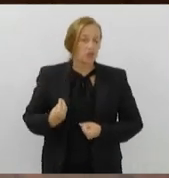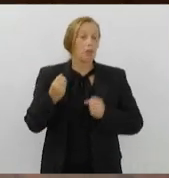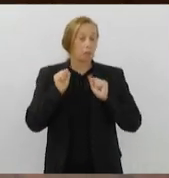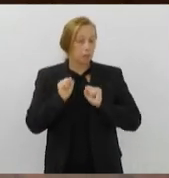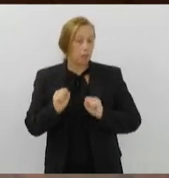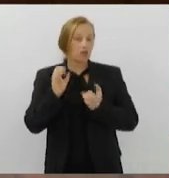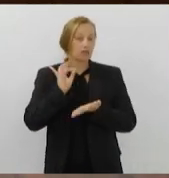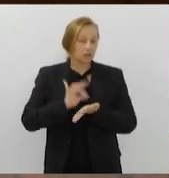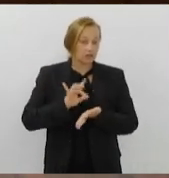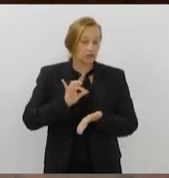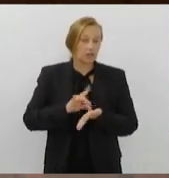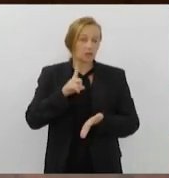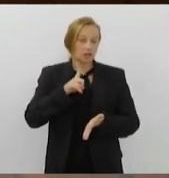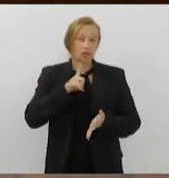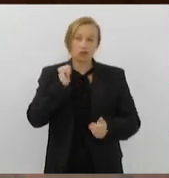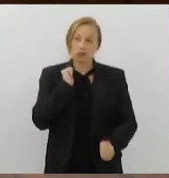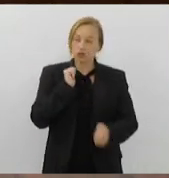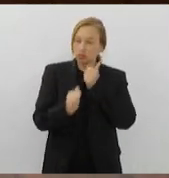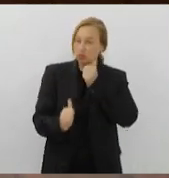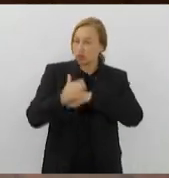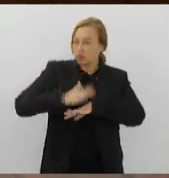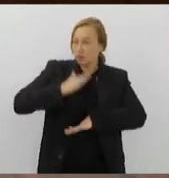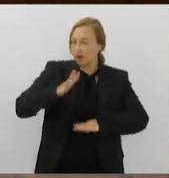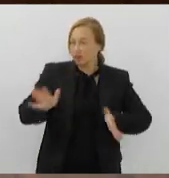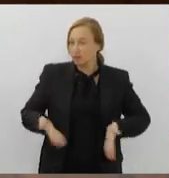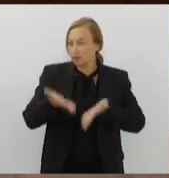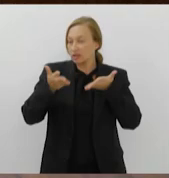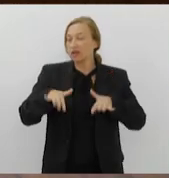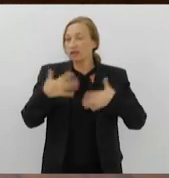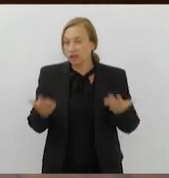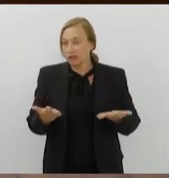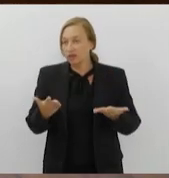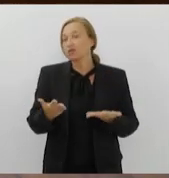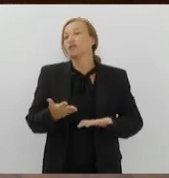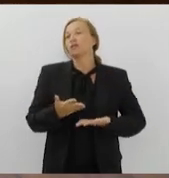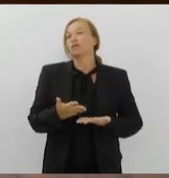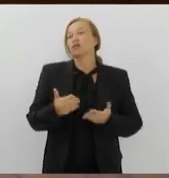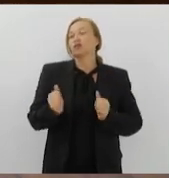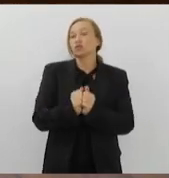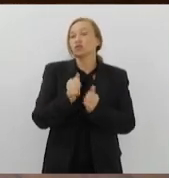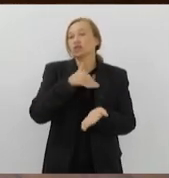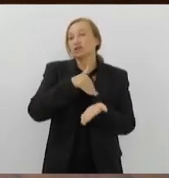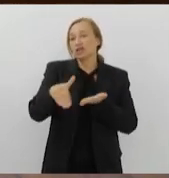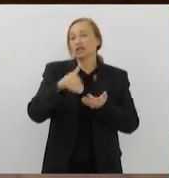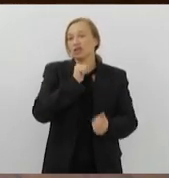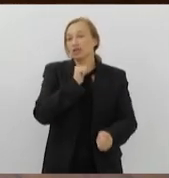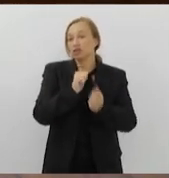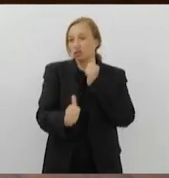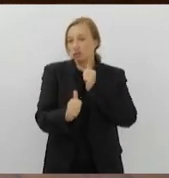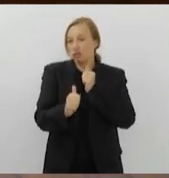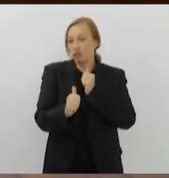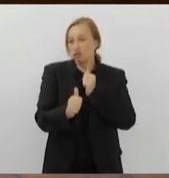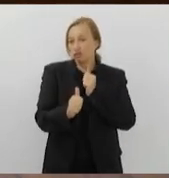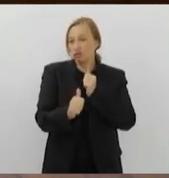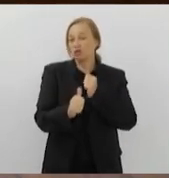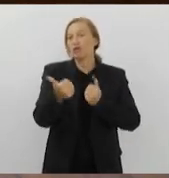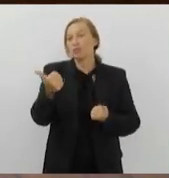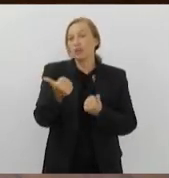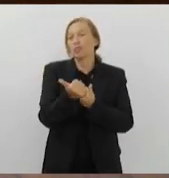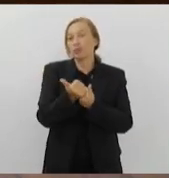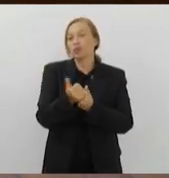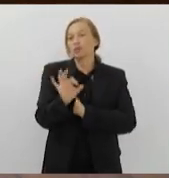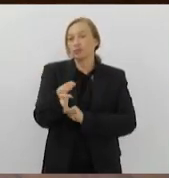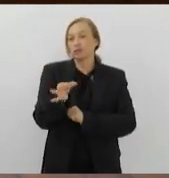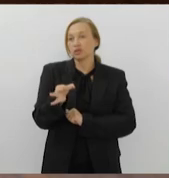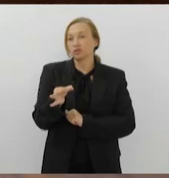verdade ter no esporte cada vez mais incentivo. Então, digo aqui também que vou, junto à Secretaria de Esportes, buscar todo o apoio necessário para